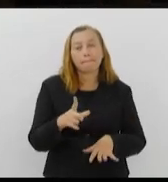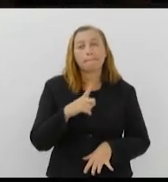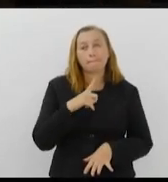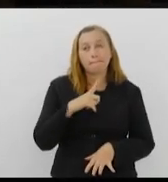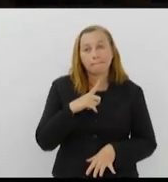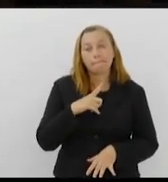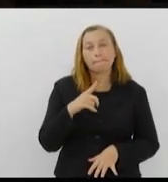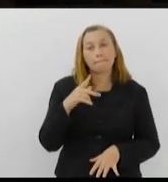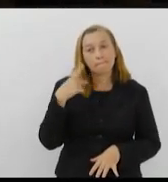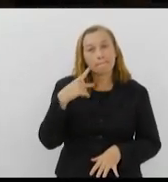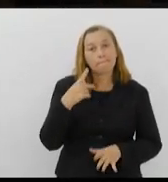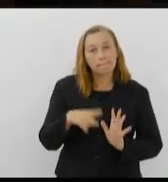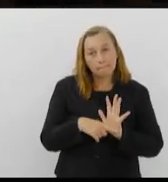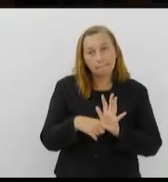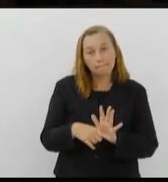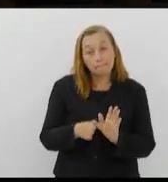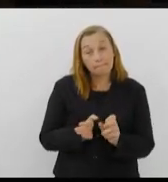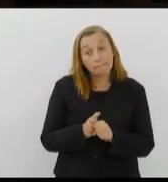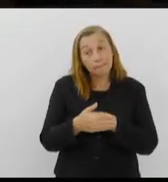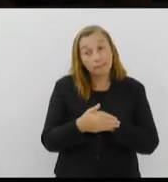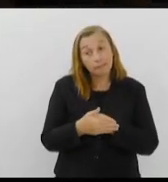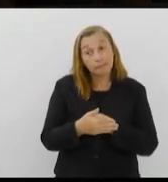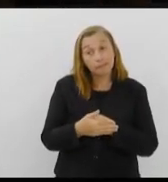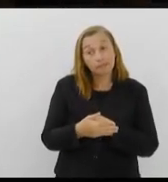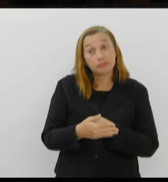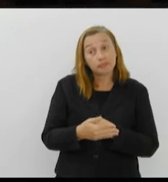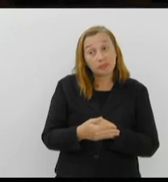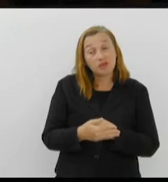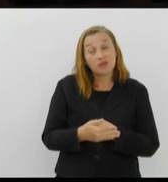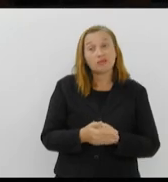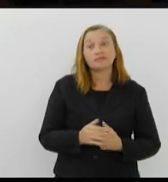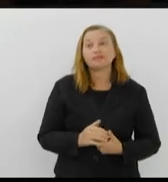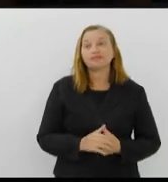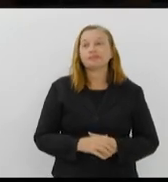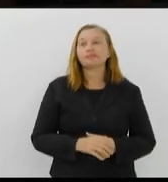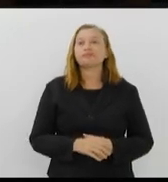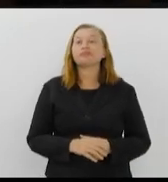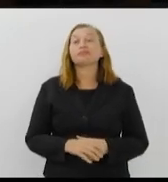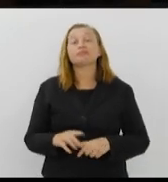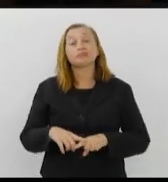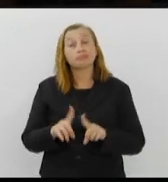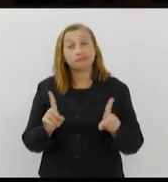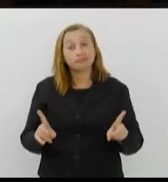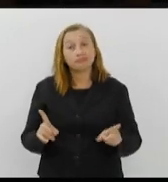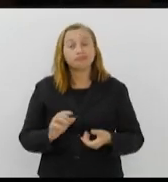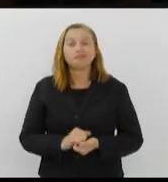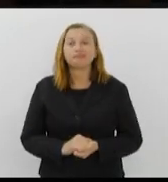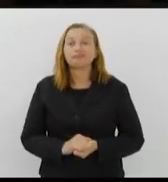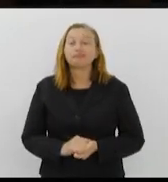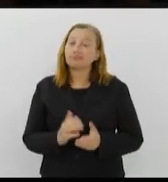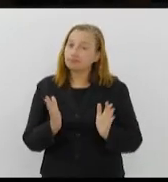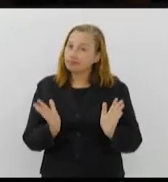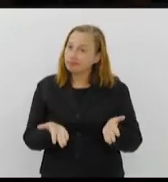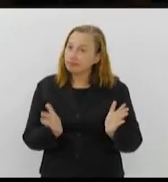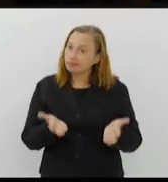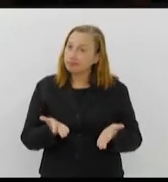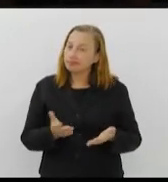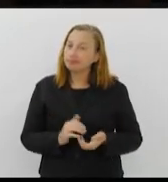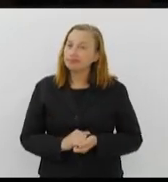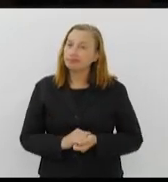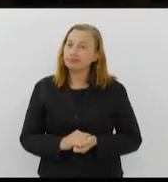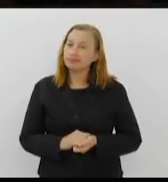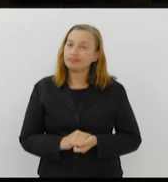políticos. Eles se seguram nos braços de políticos. Porém, hoje, foi